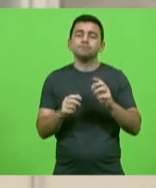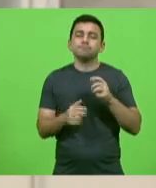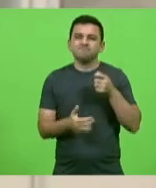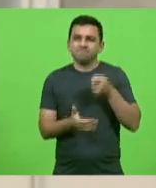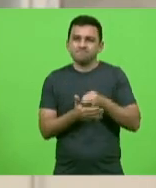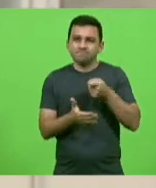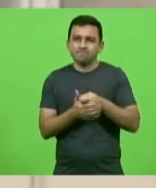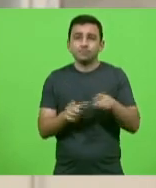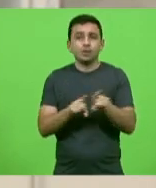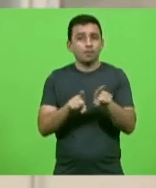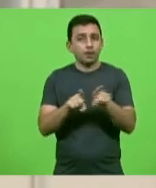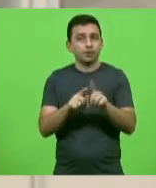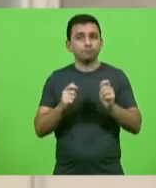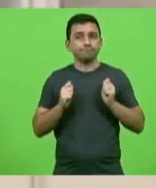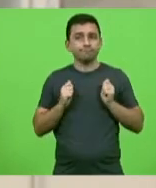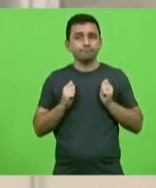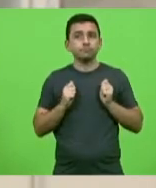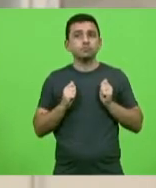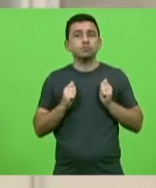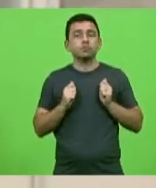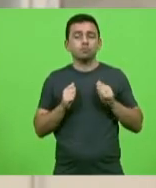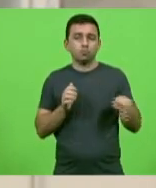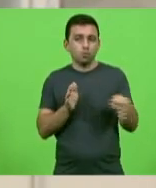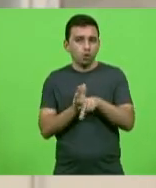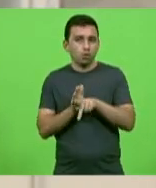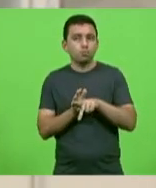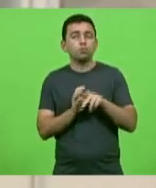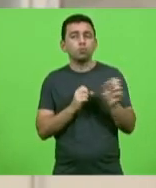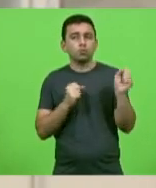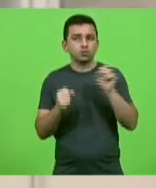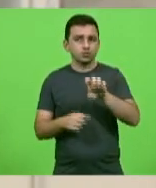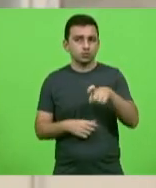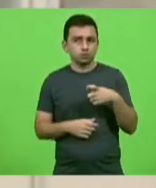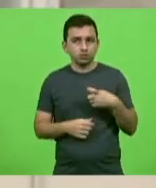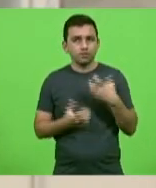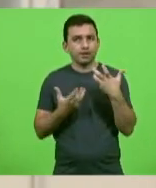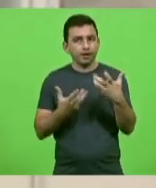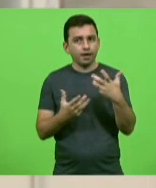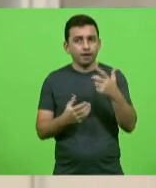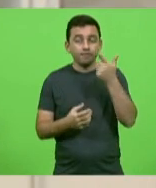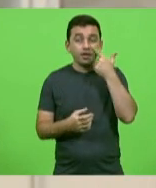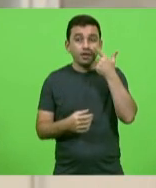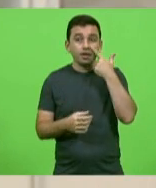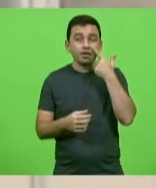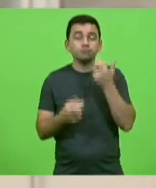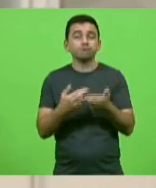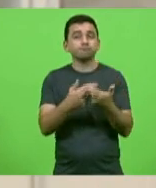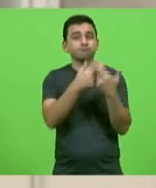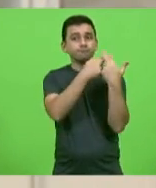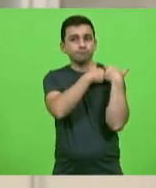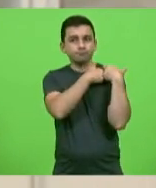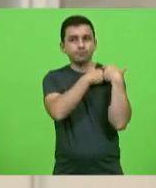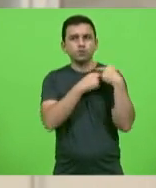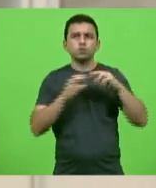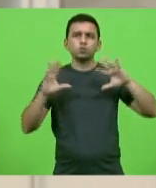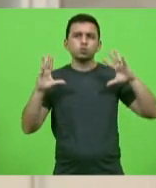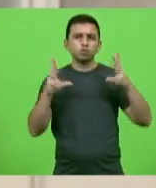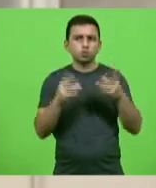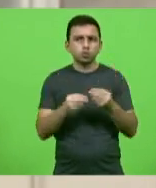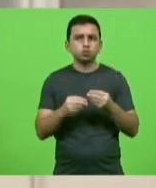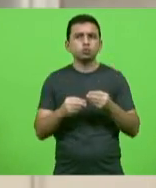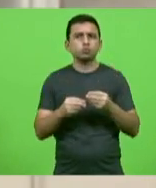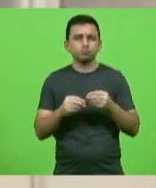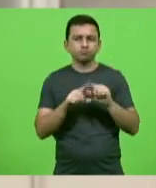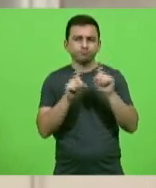e omissivos praticados pelo poder executivo a fim de apurar a responsabilidade de todos os